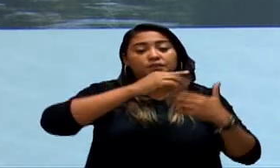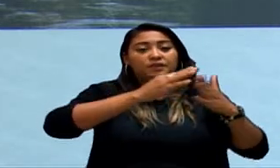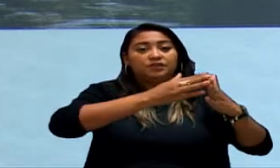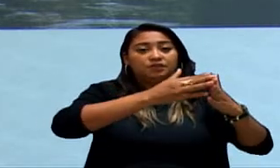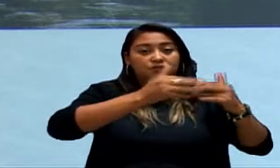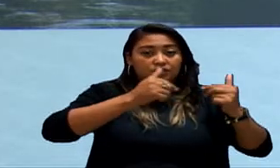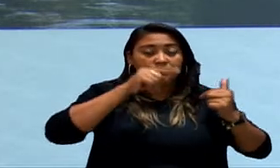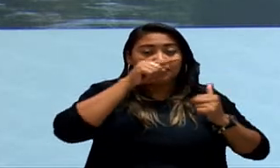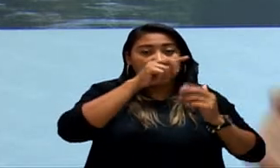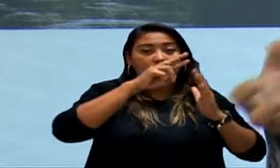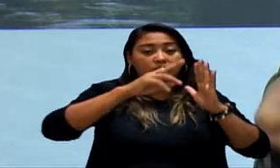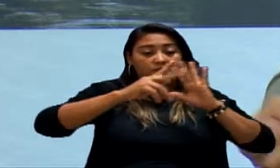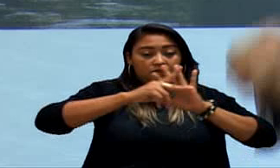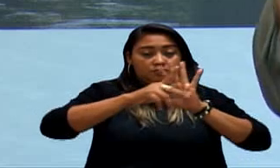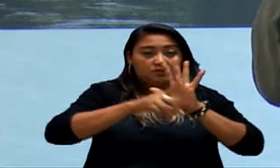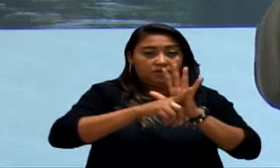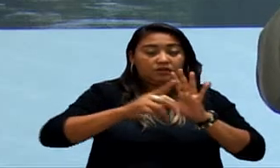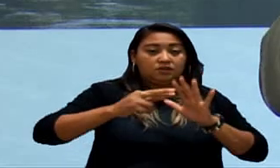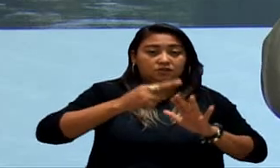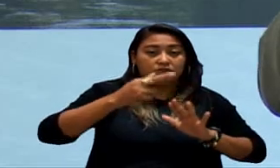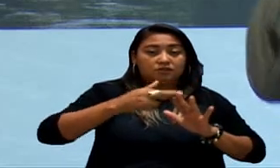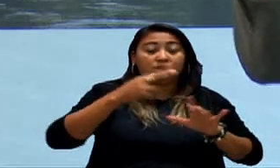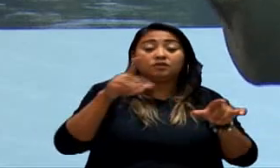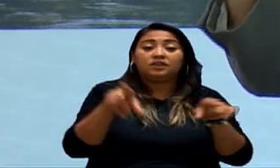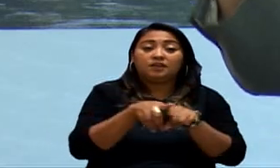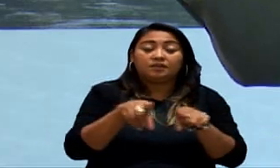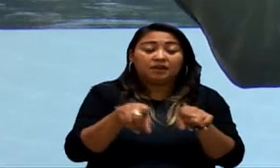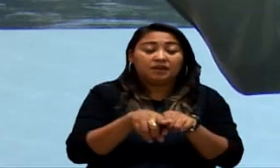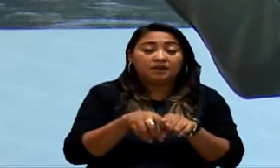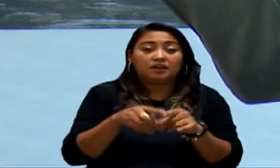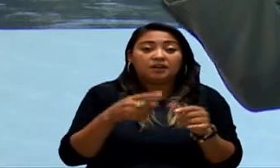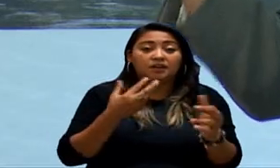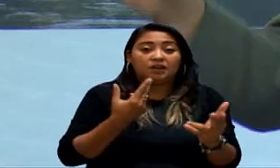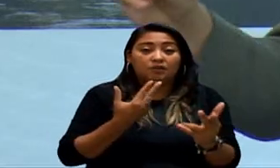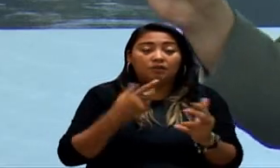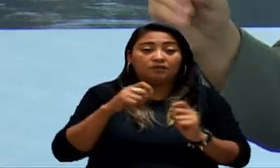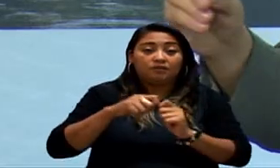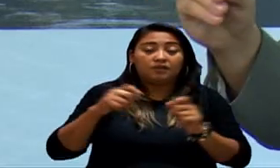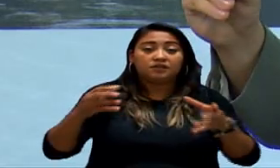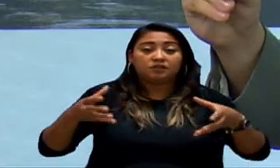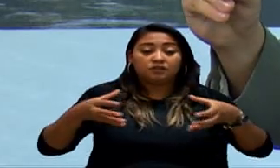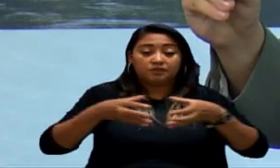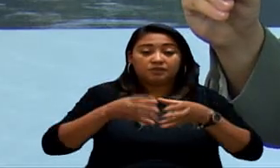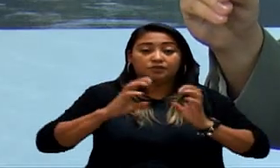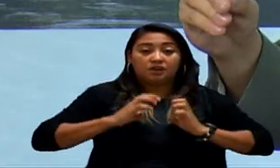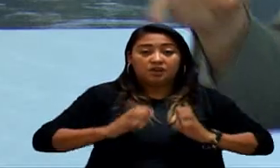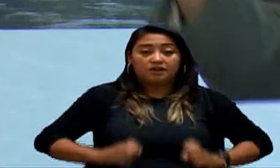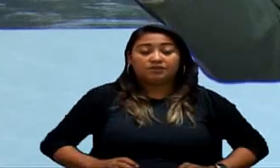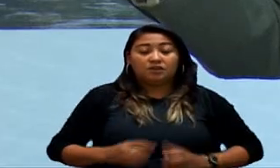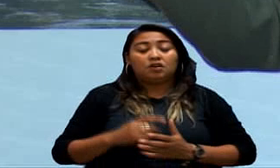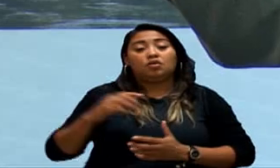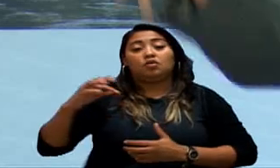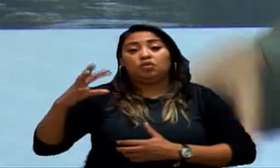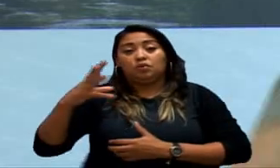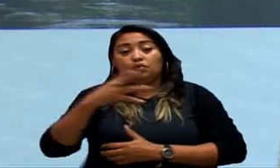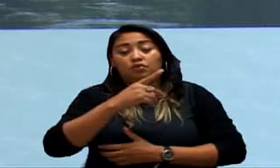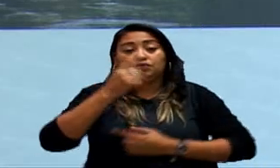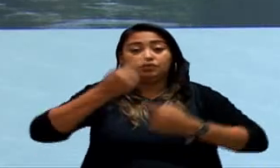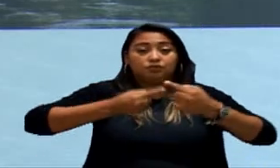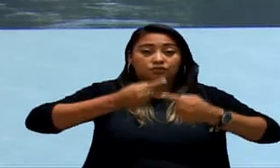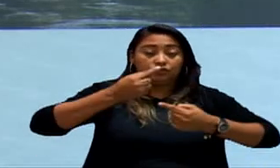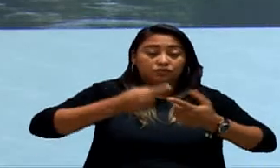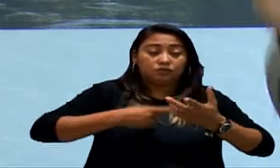de resolução que o mesmo também seja feito com a comissão de ética. Tudo que for